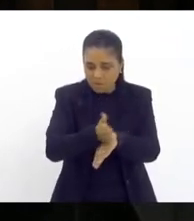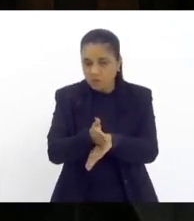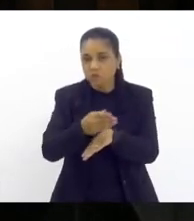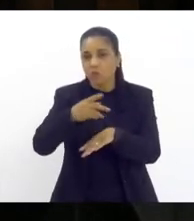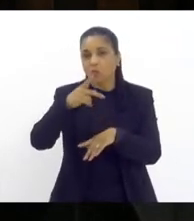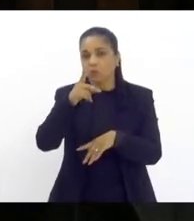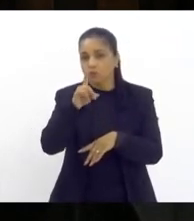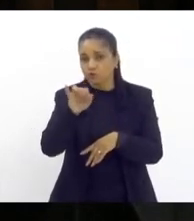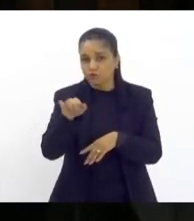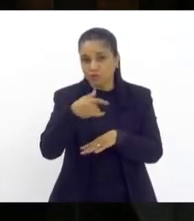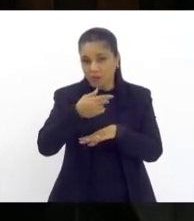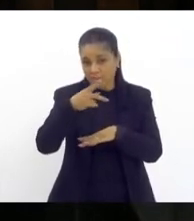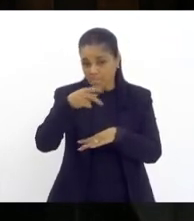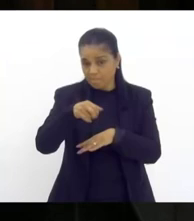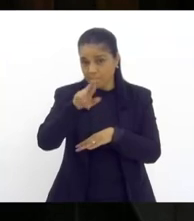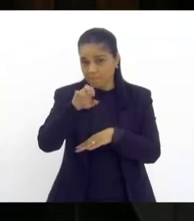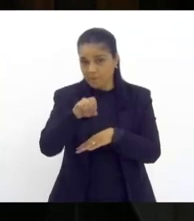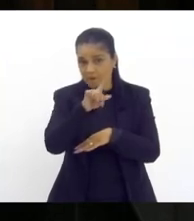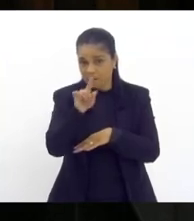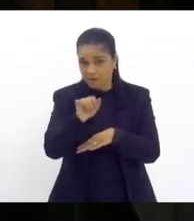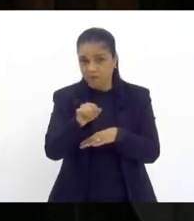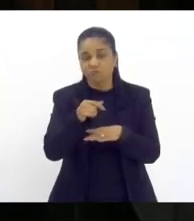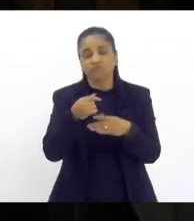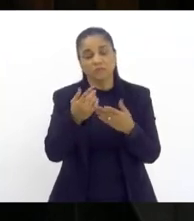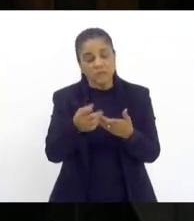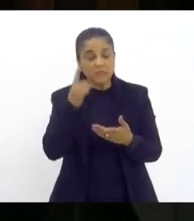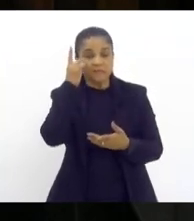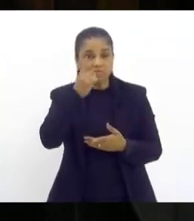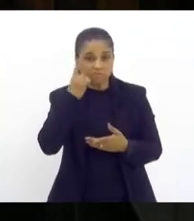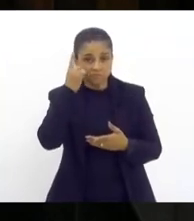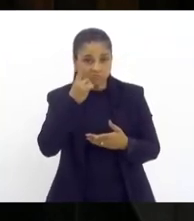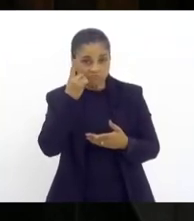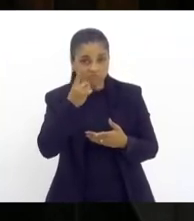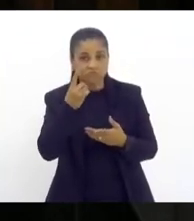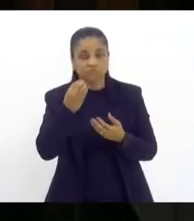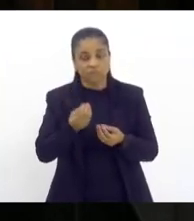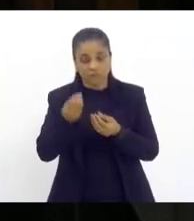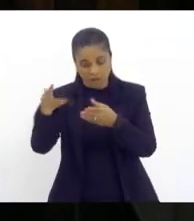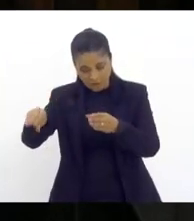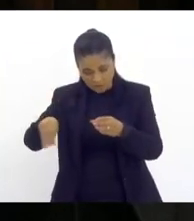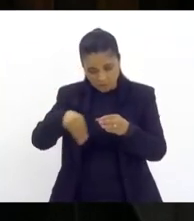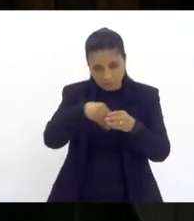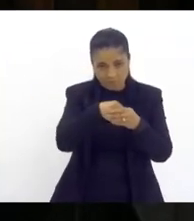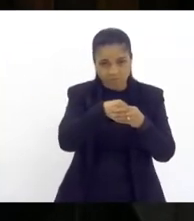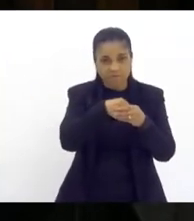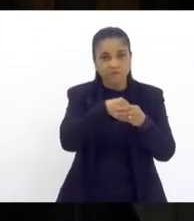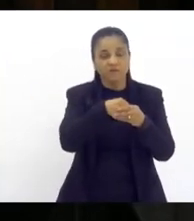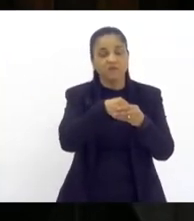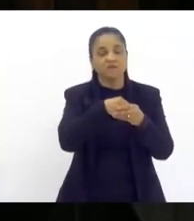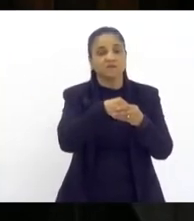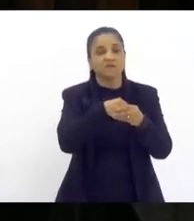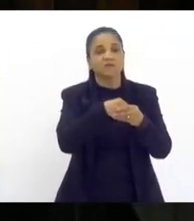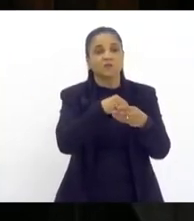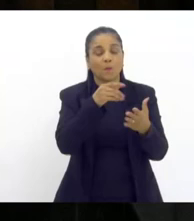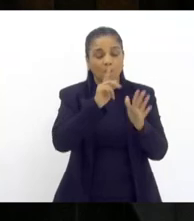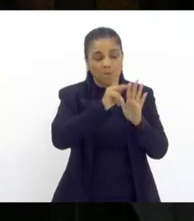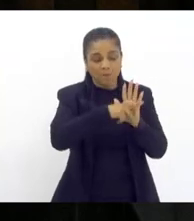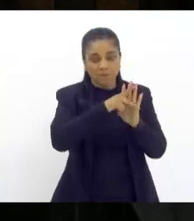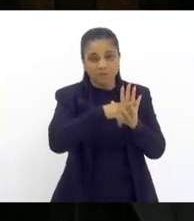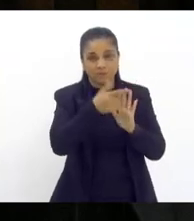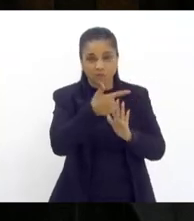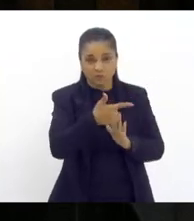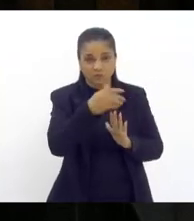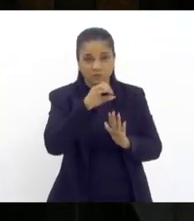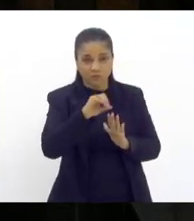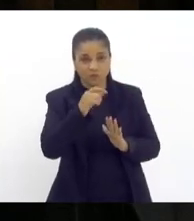que possamos dar andamento e prestigiar os deputados dessa legislatura com os projetos protocolados em 2023. A CCJ tem